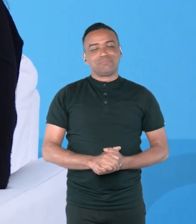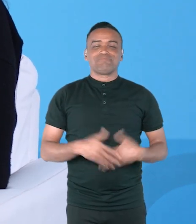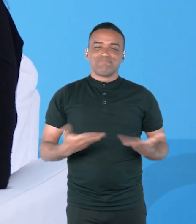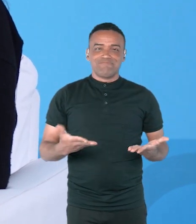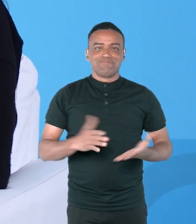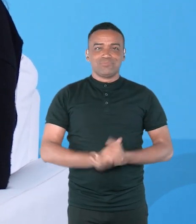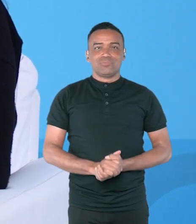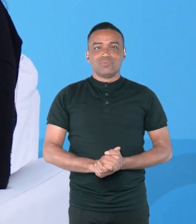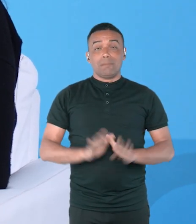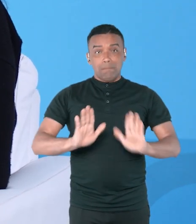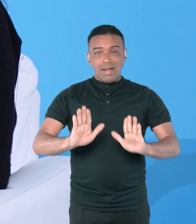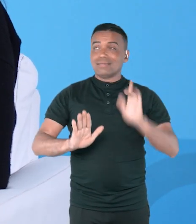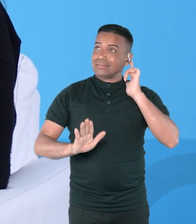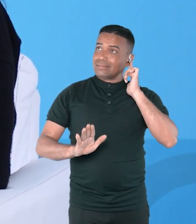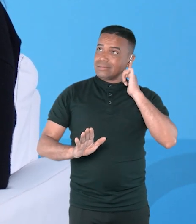Mas,